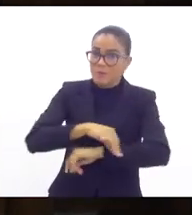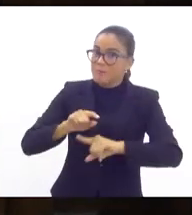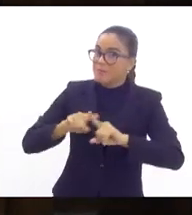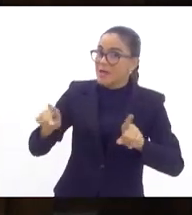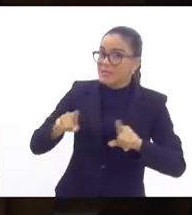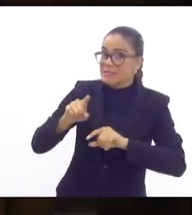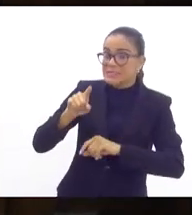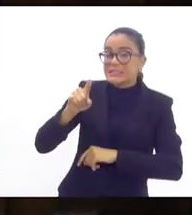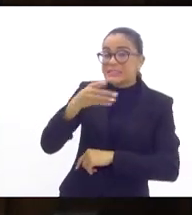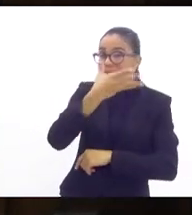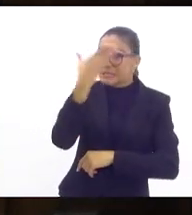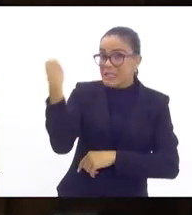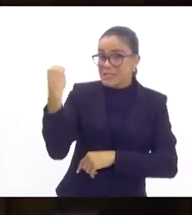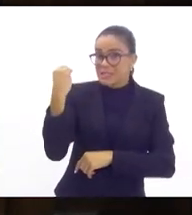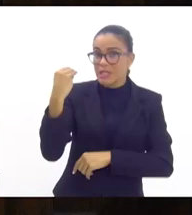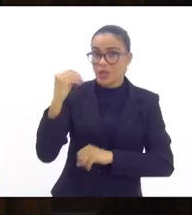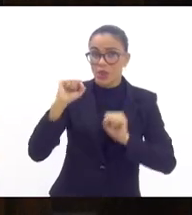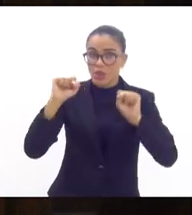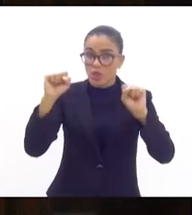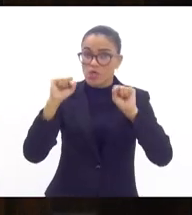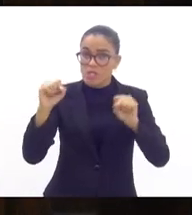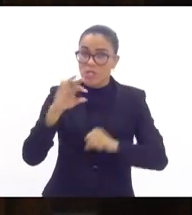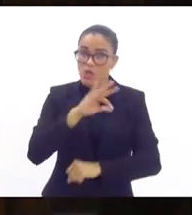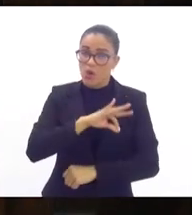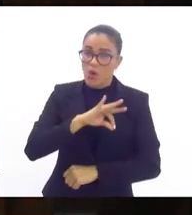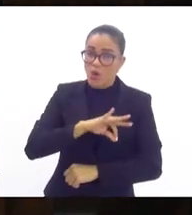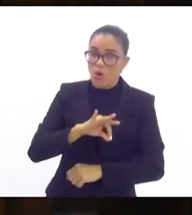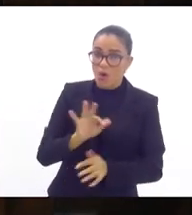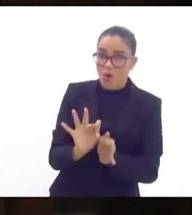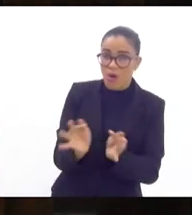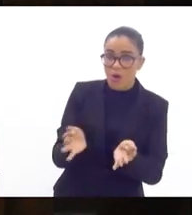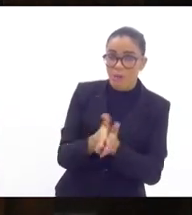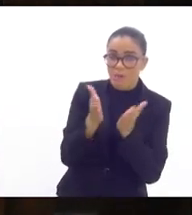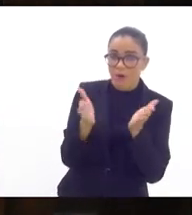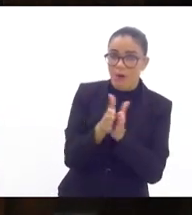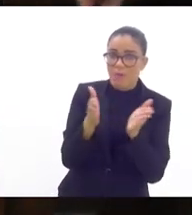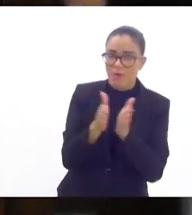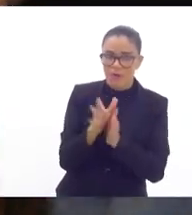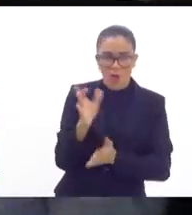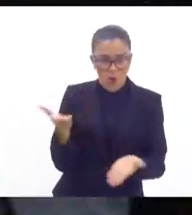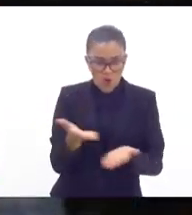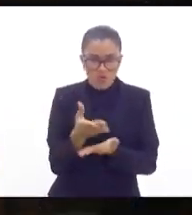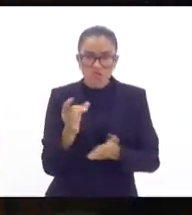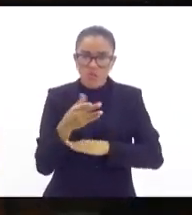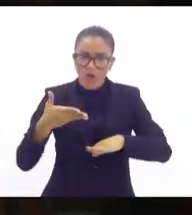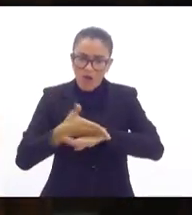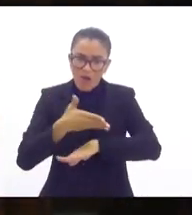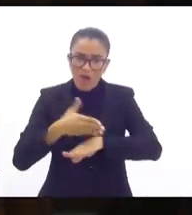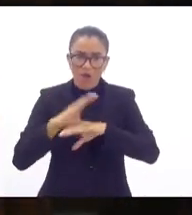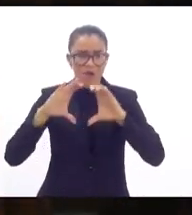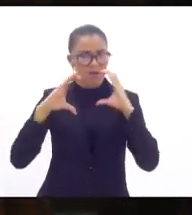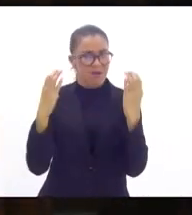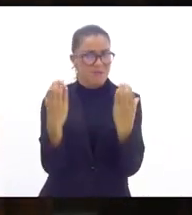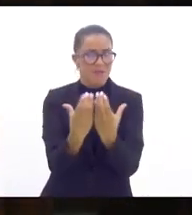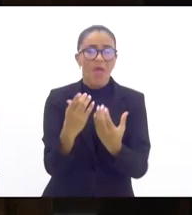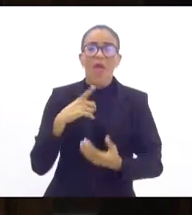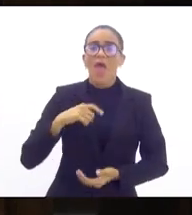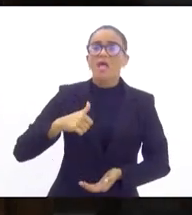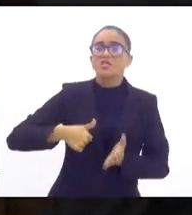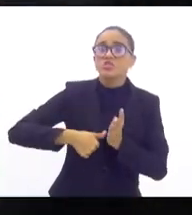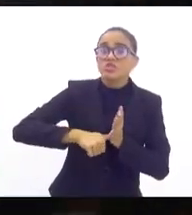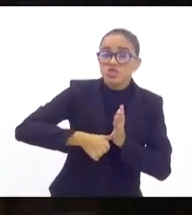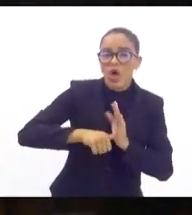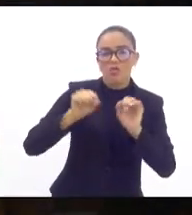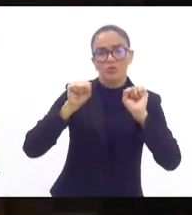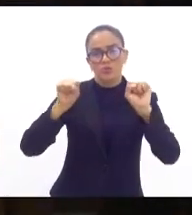torcedores de baixa renda Presidente hoje só vai ao estádio quem tem sócio torcedor isso aí